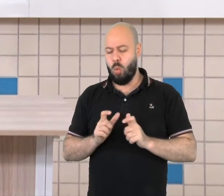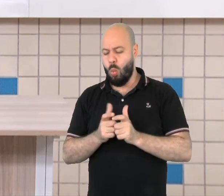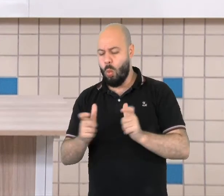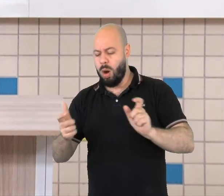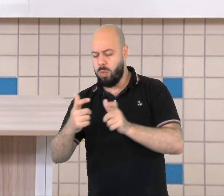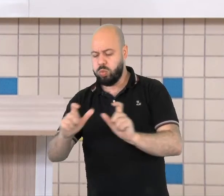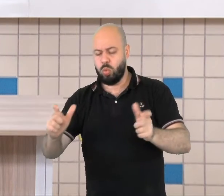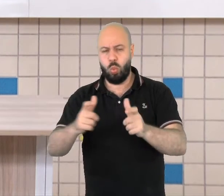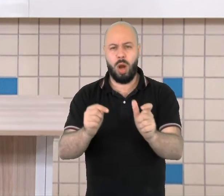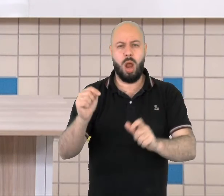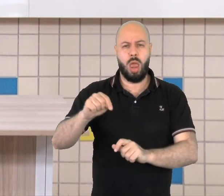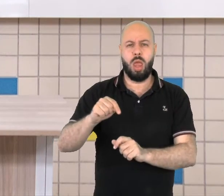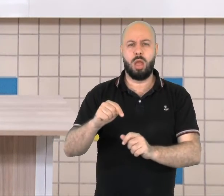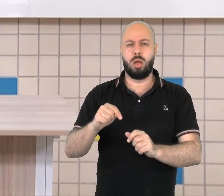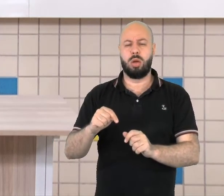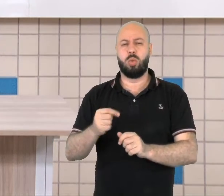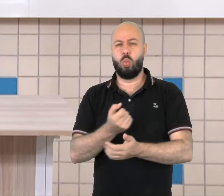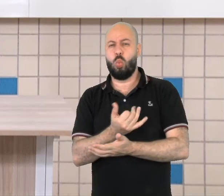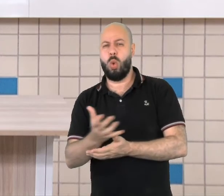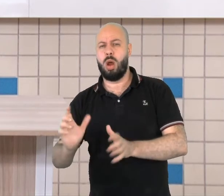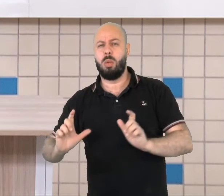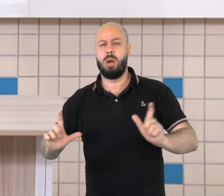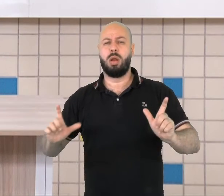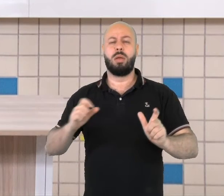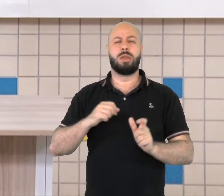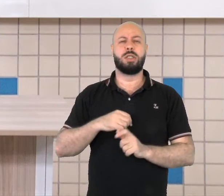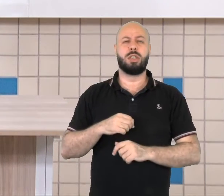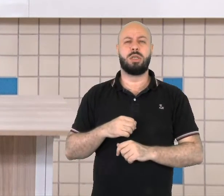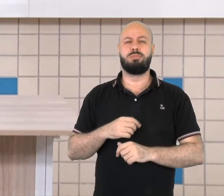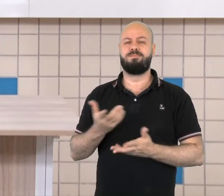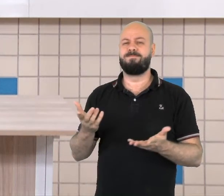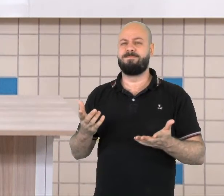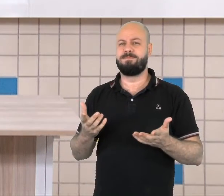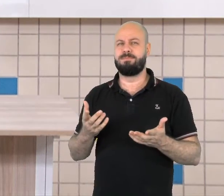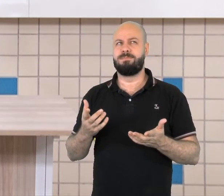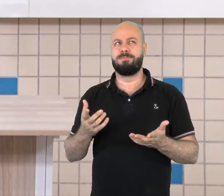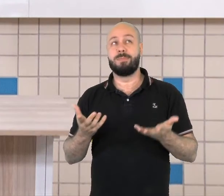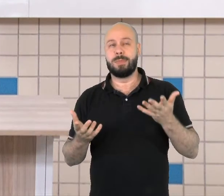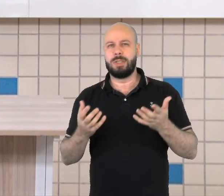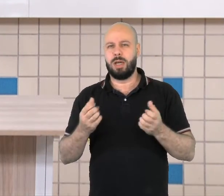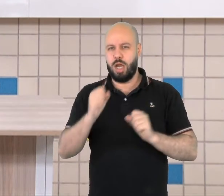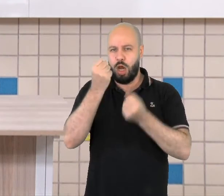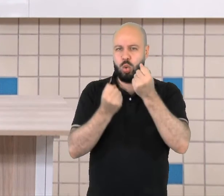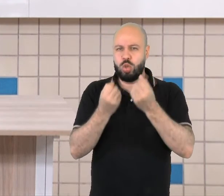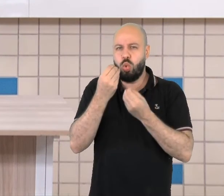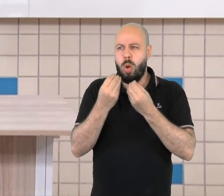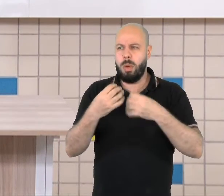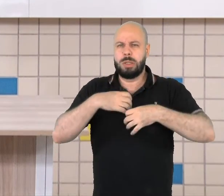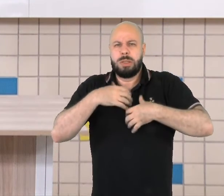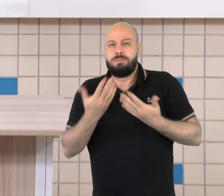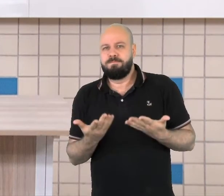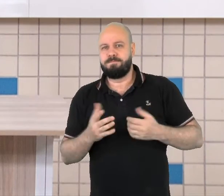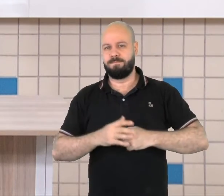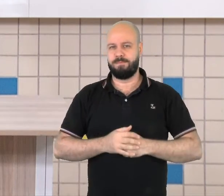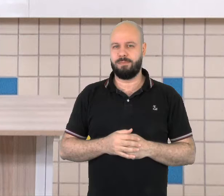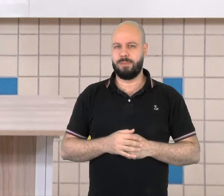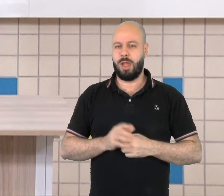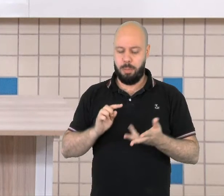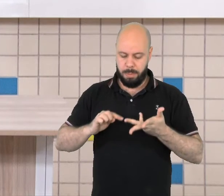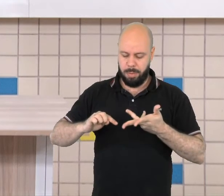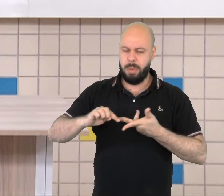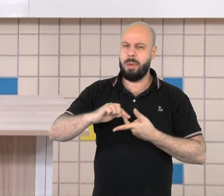e tanto de produção para essas indústrias, né? Então, tudo isso são questões para